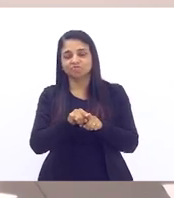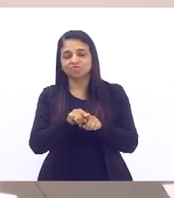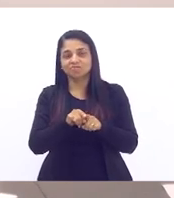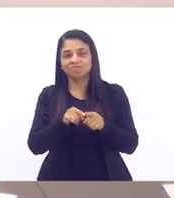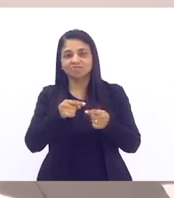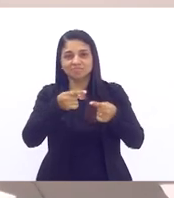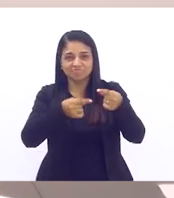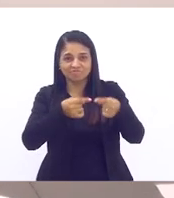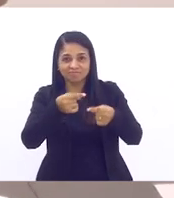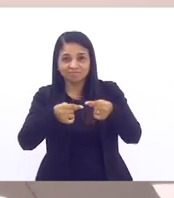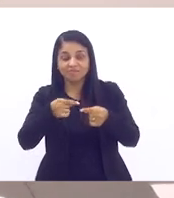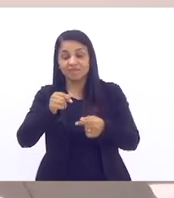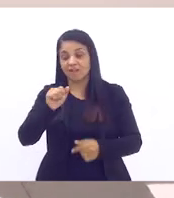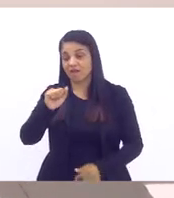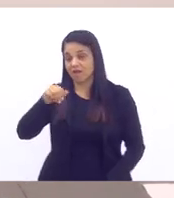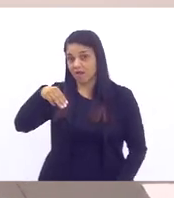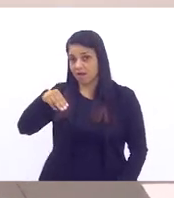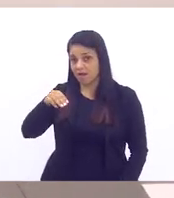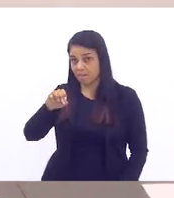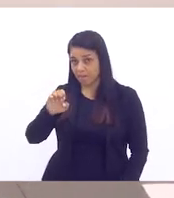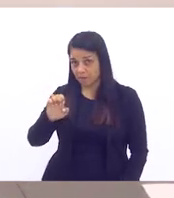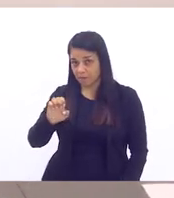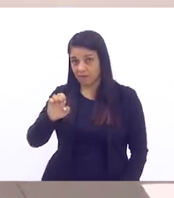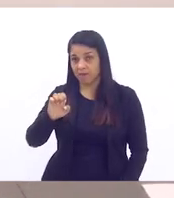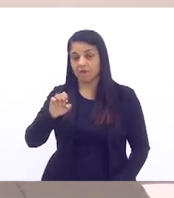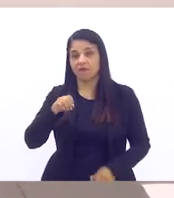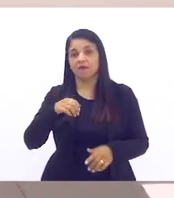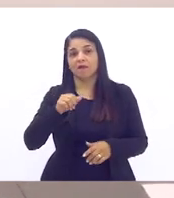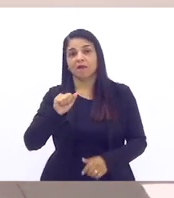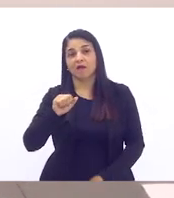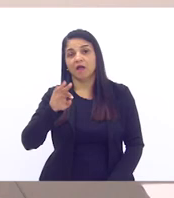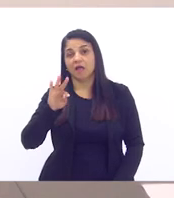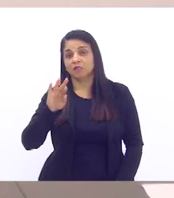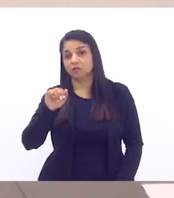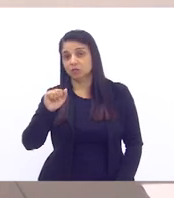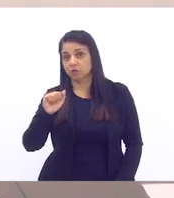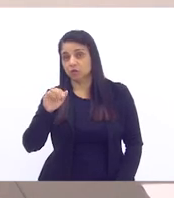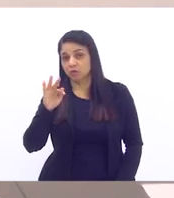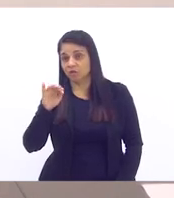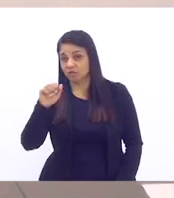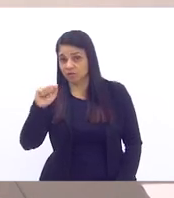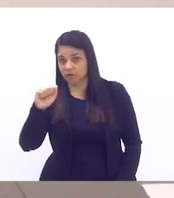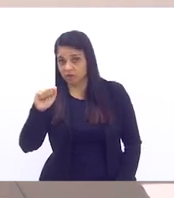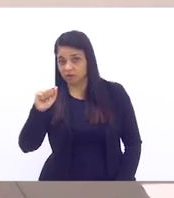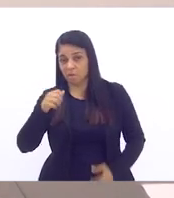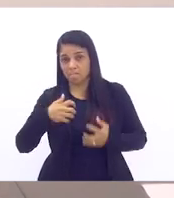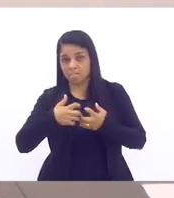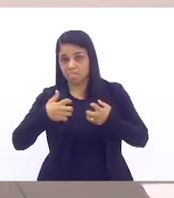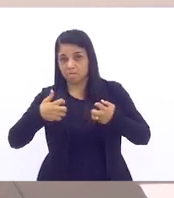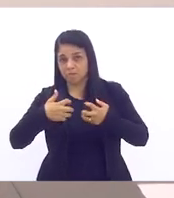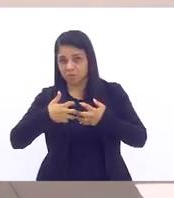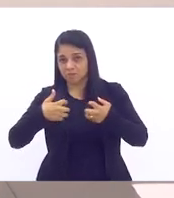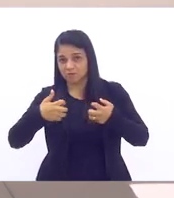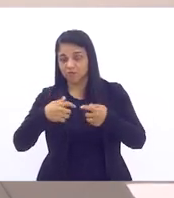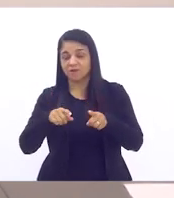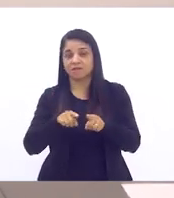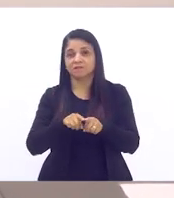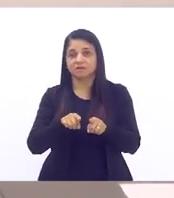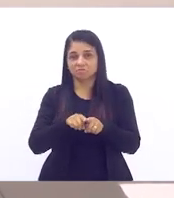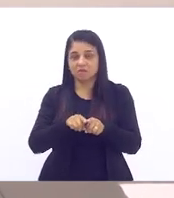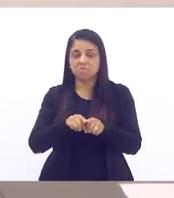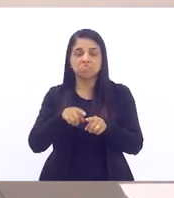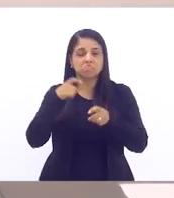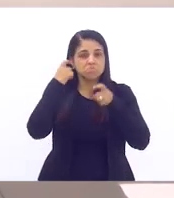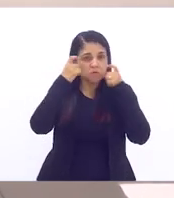da ame que é a atrofia muscular e que traz também para os pais uma situação muito